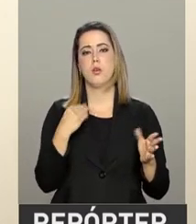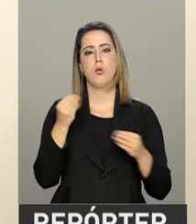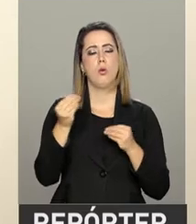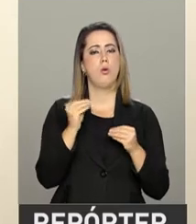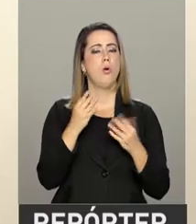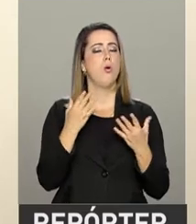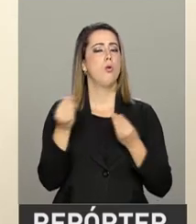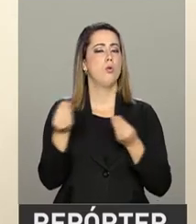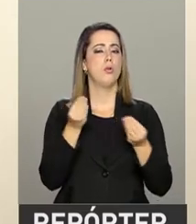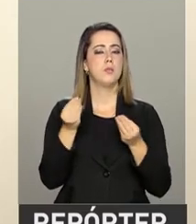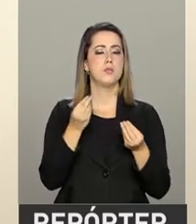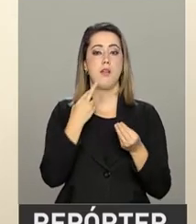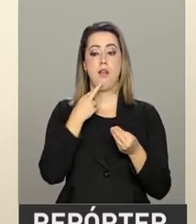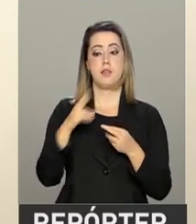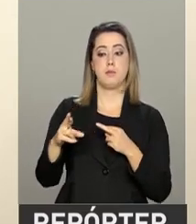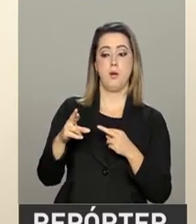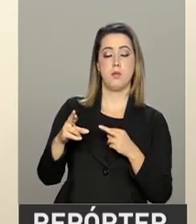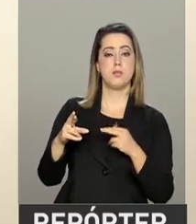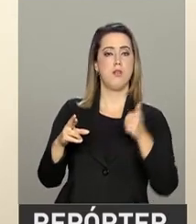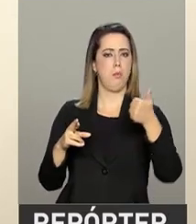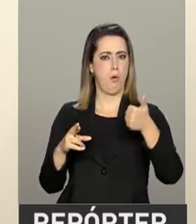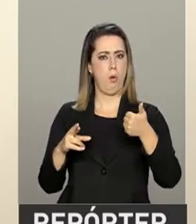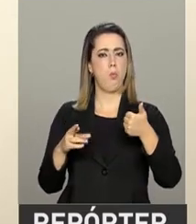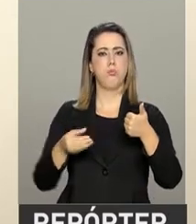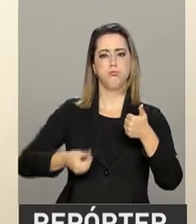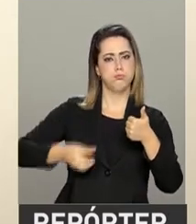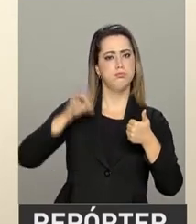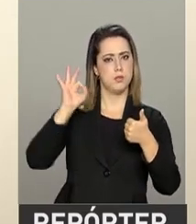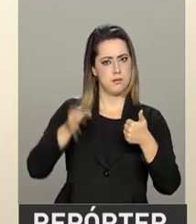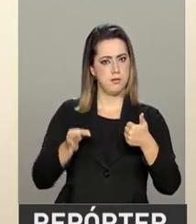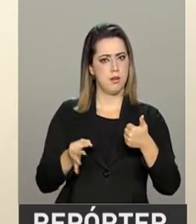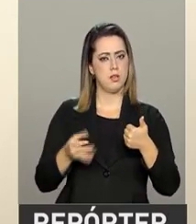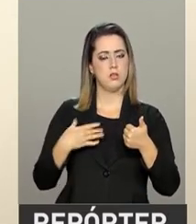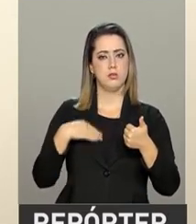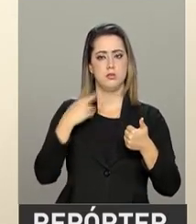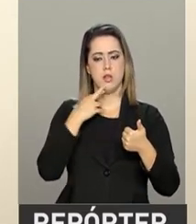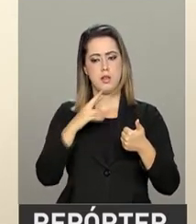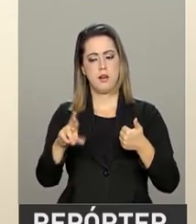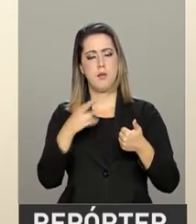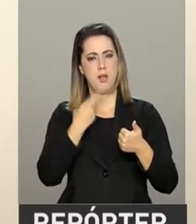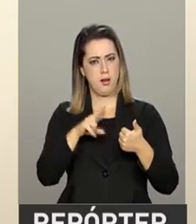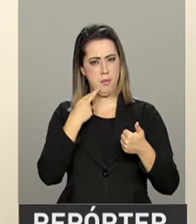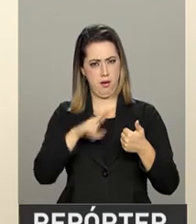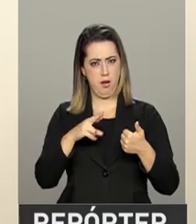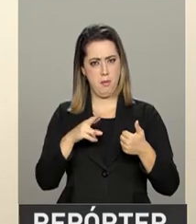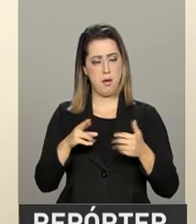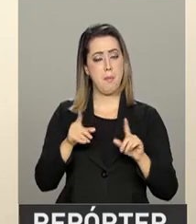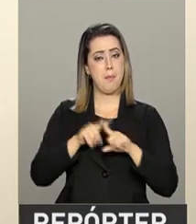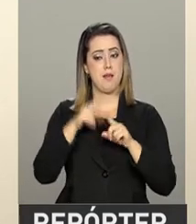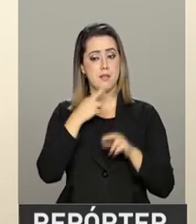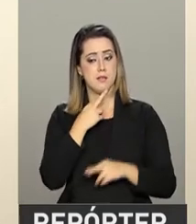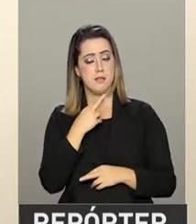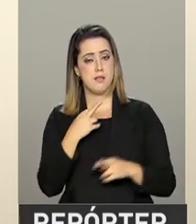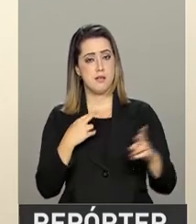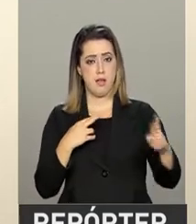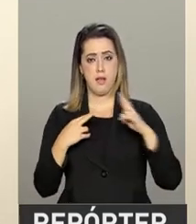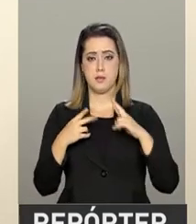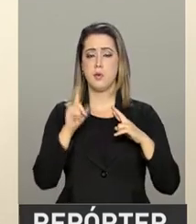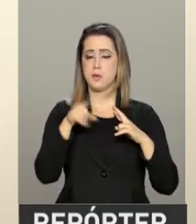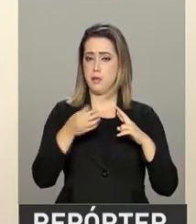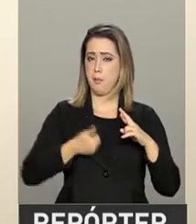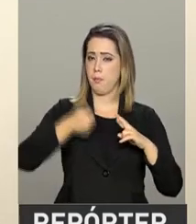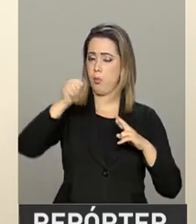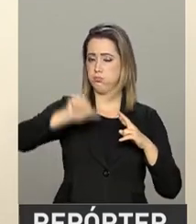foram resolvidas pelas operadoras de forma célere através de um instrumento de mediação de conflitos que a ms já